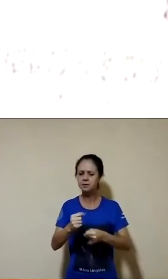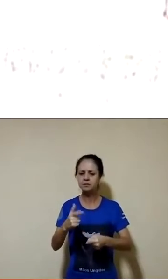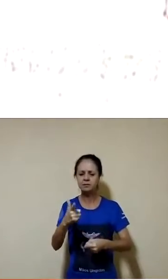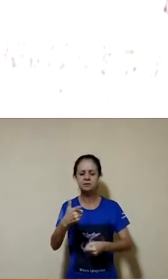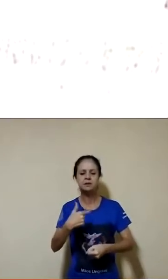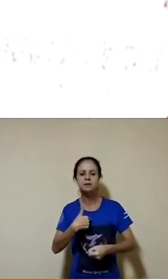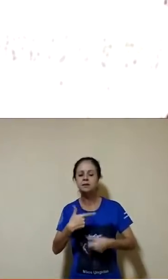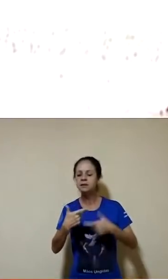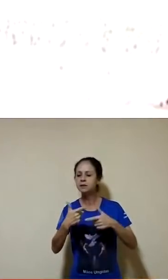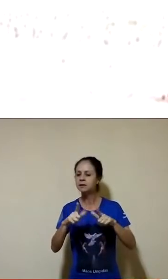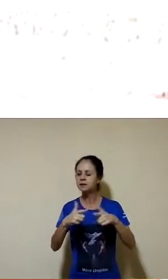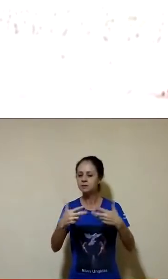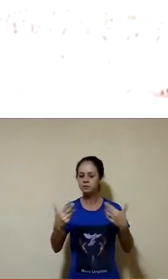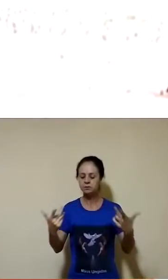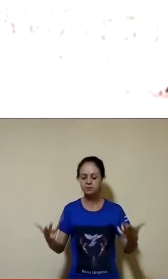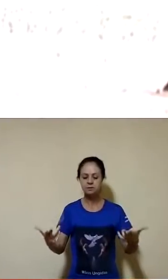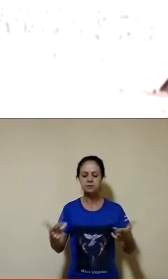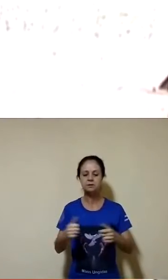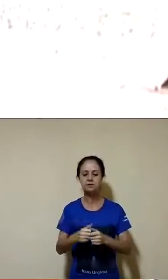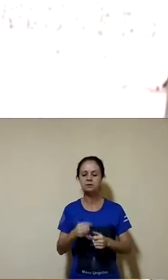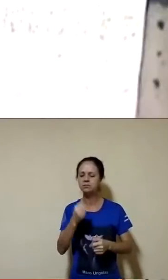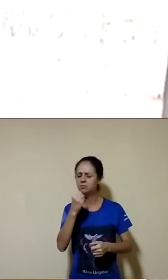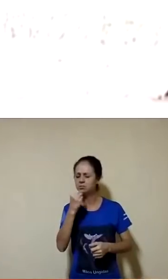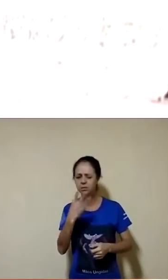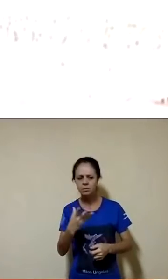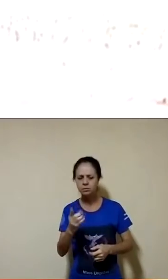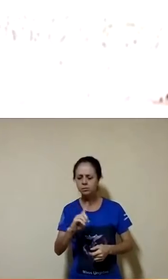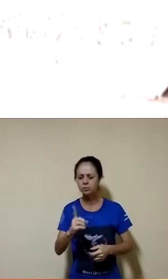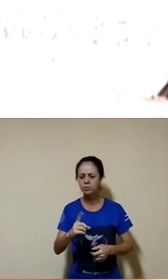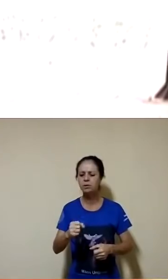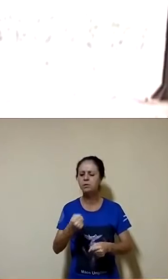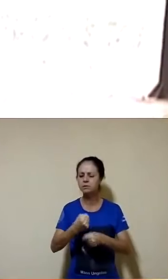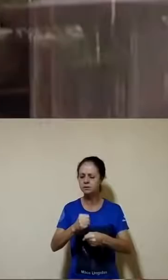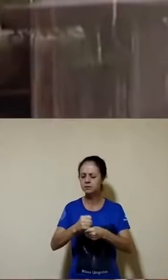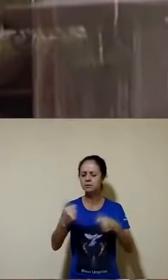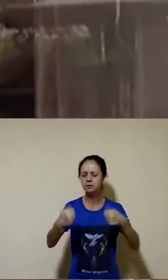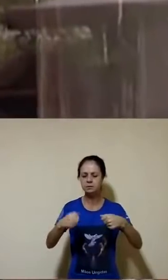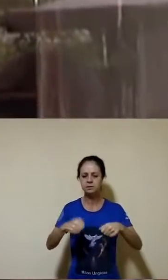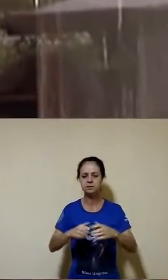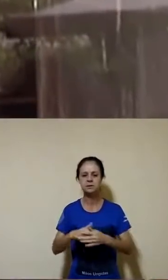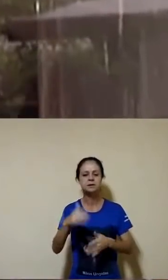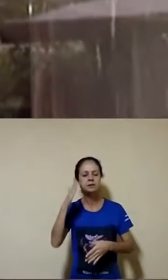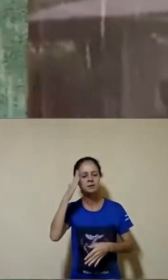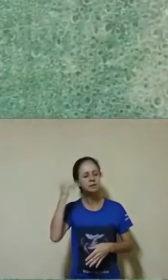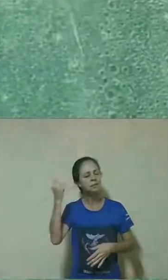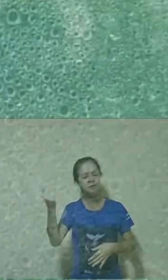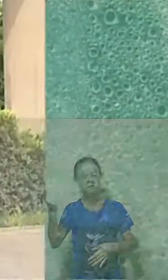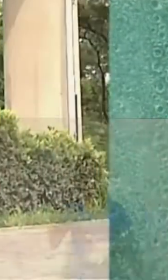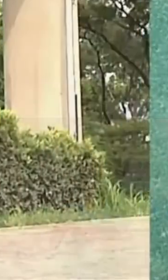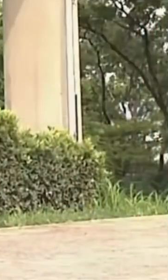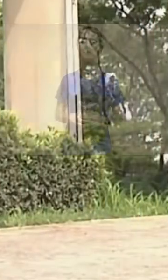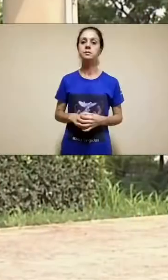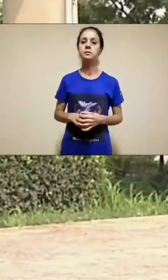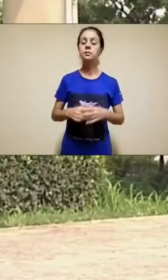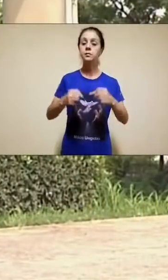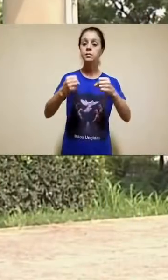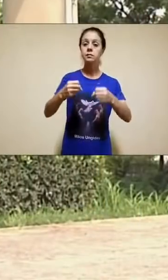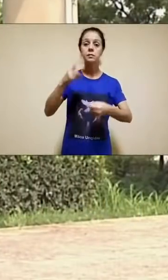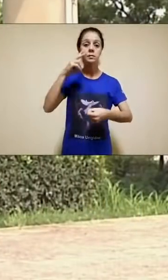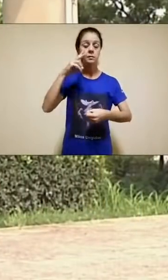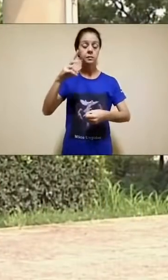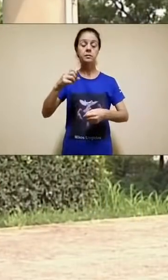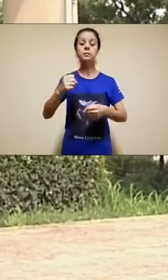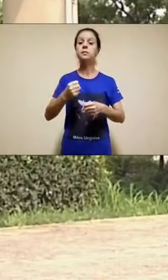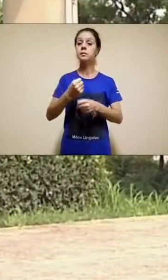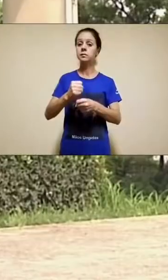assim, você tem uma coisa e que não tá bom, você vai ter que reformar ela. Sei não, o que é? Como podemos ver,